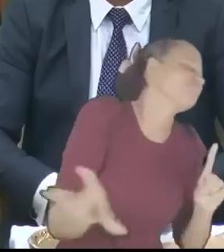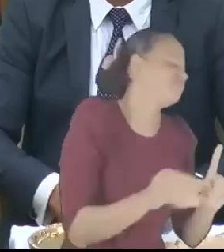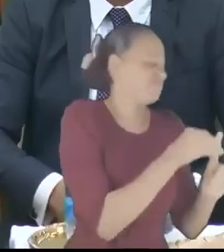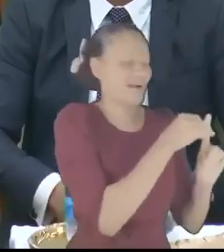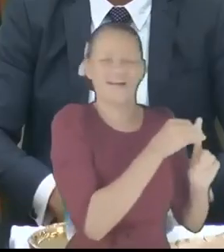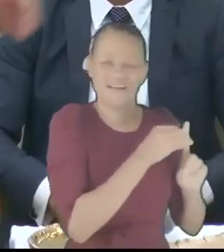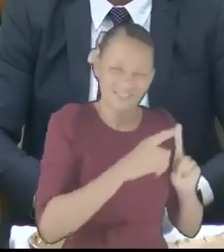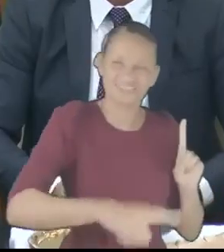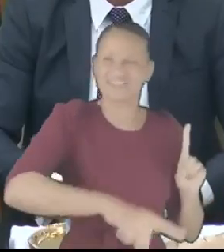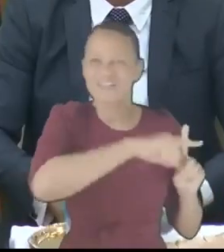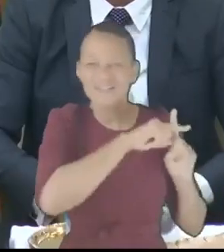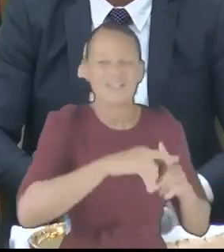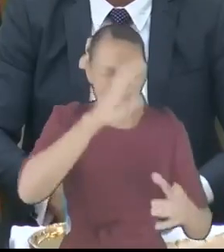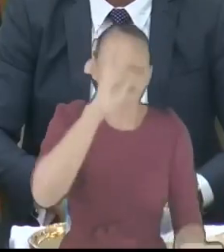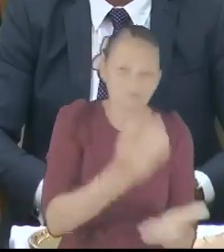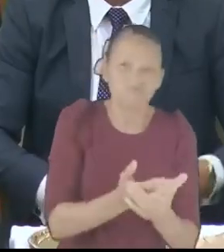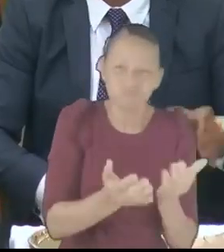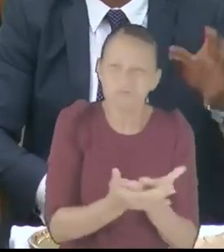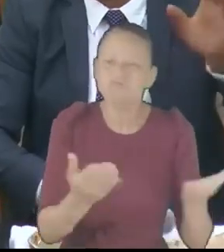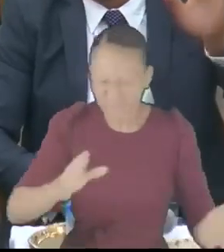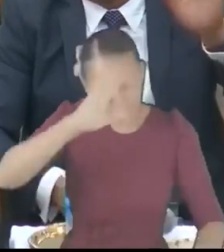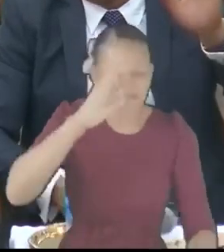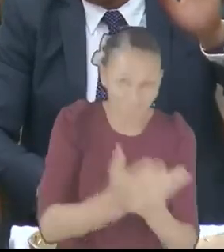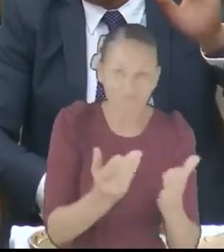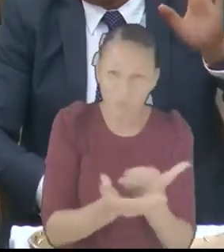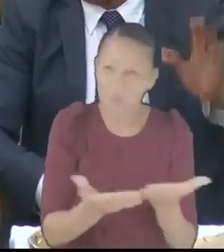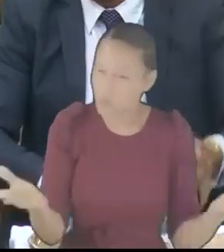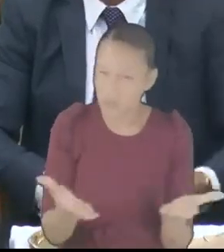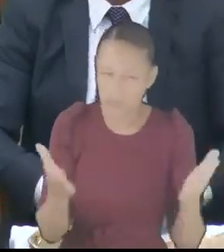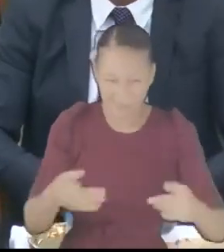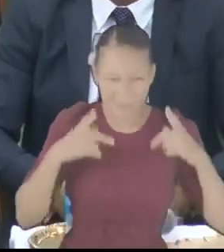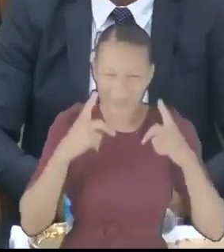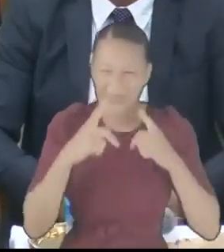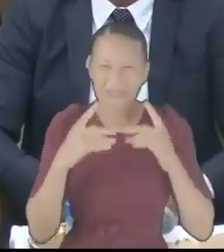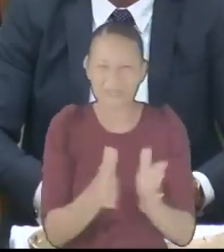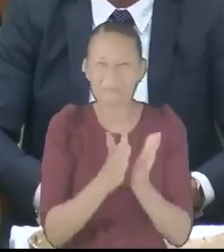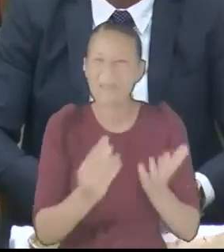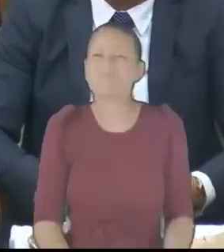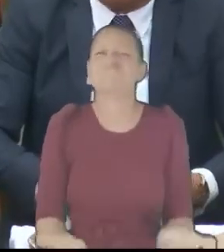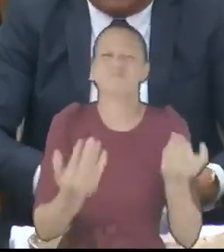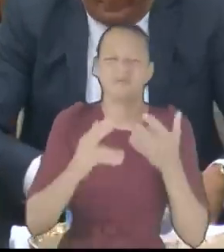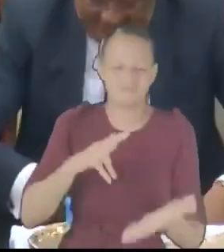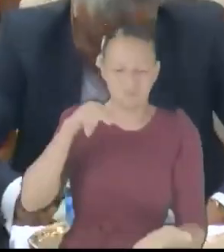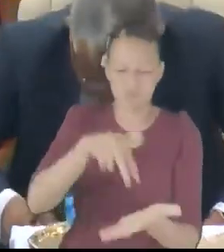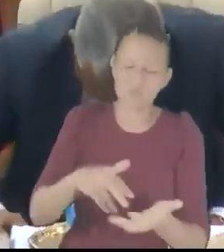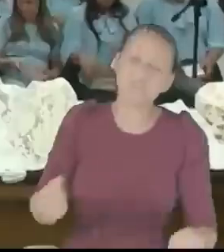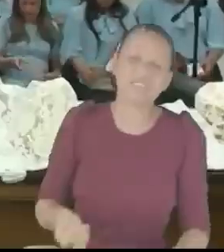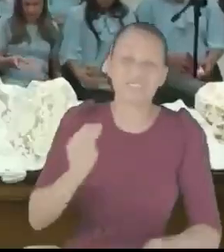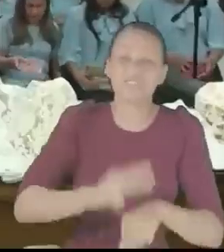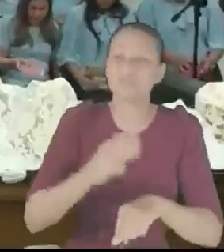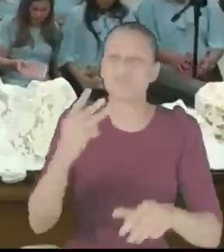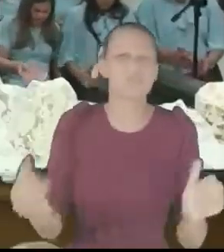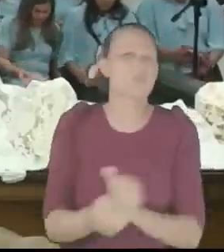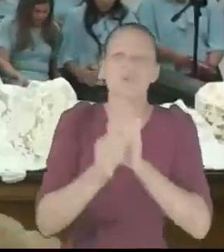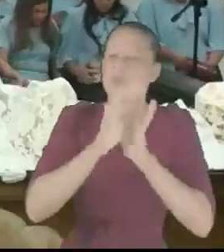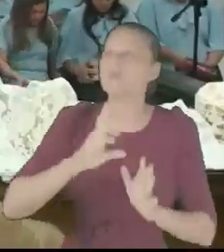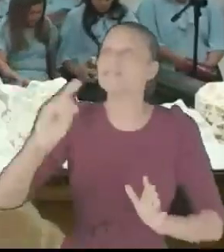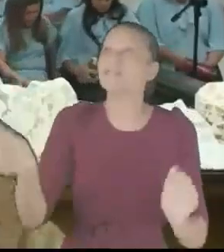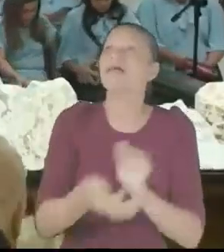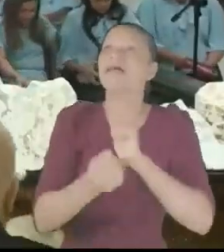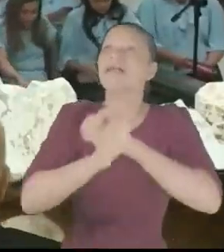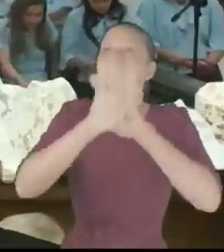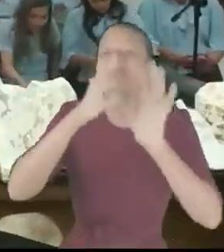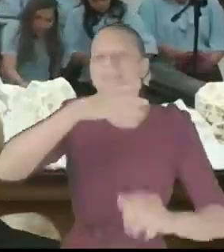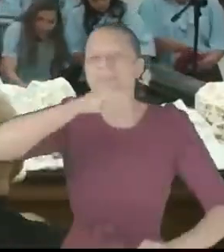do Calvário. Quem acredita nesta palavra, fique de pé e dê 3 glória a Deus, um para o